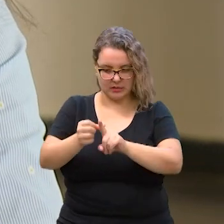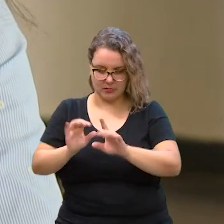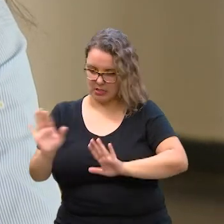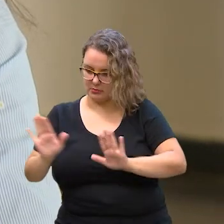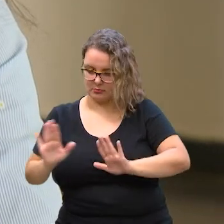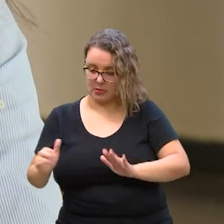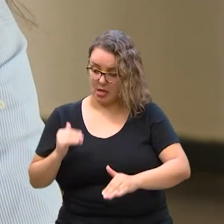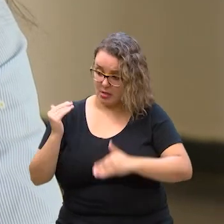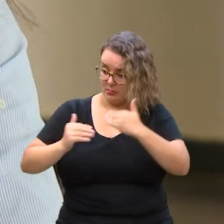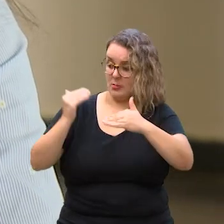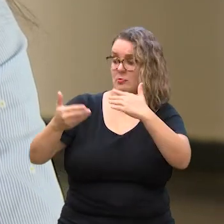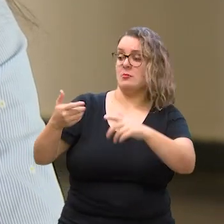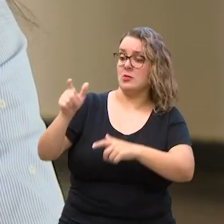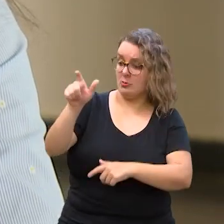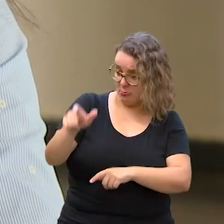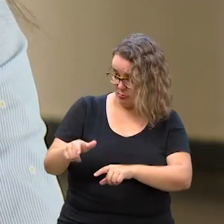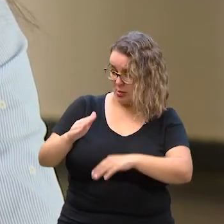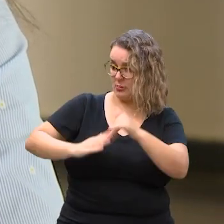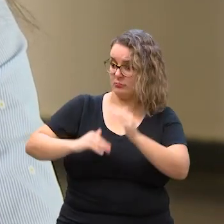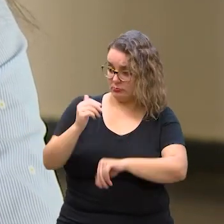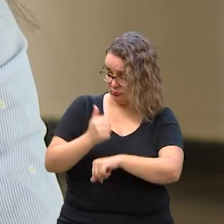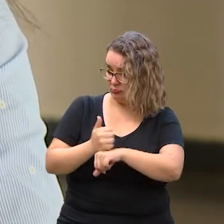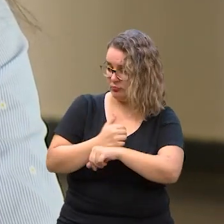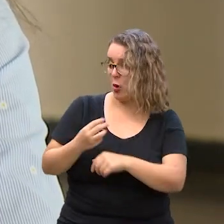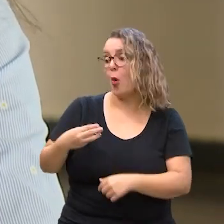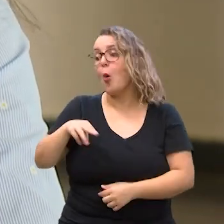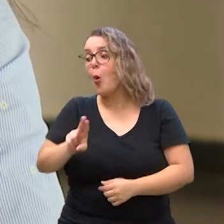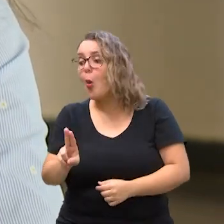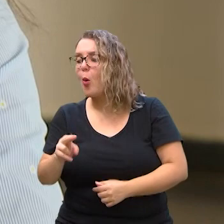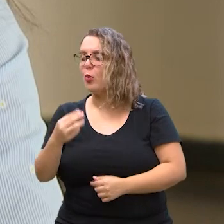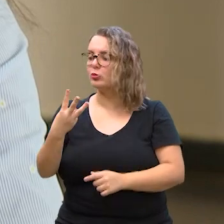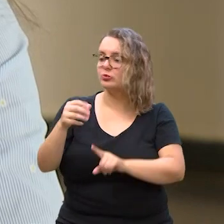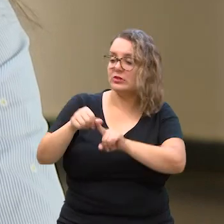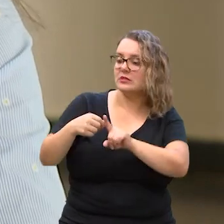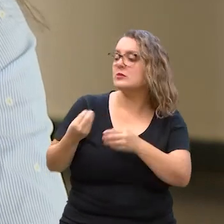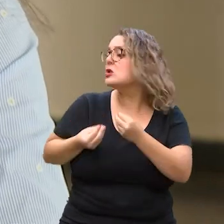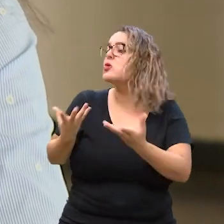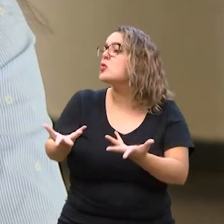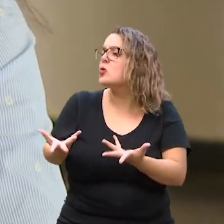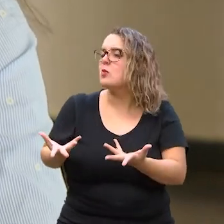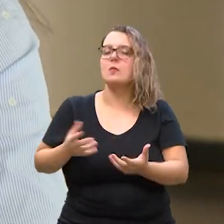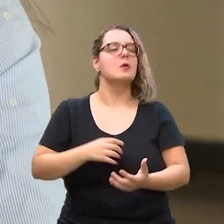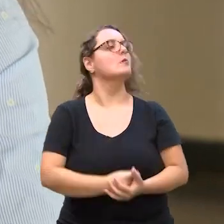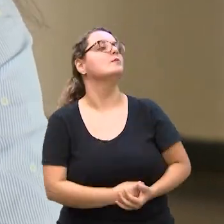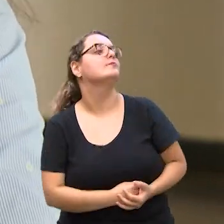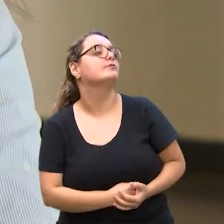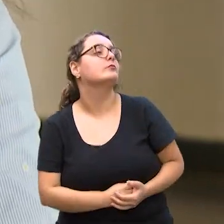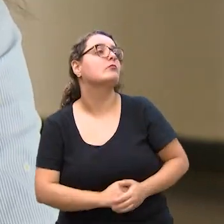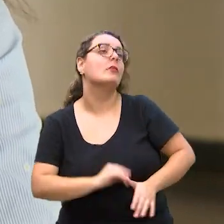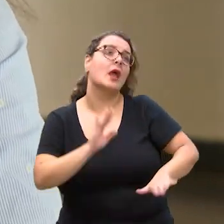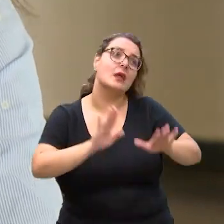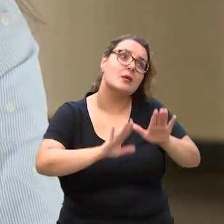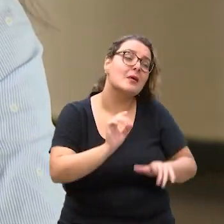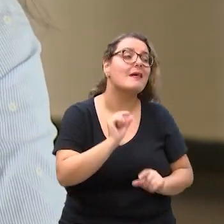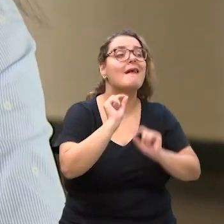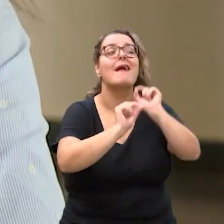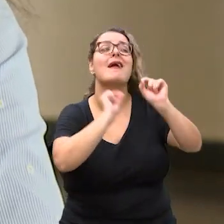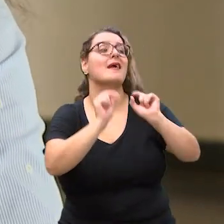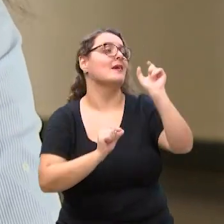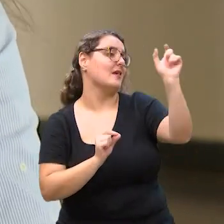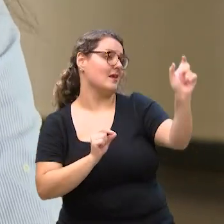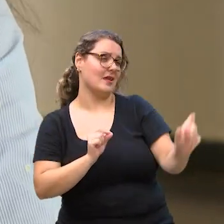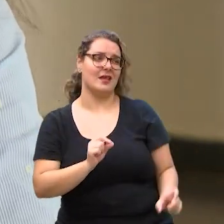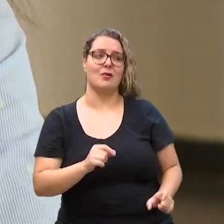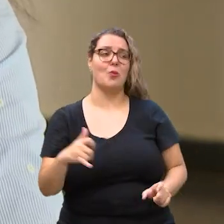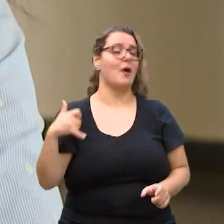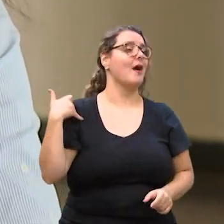meses eu vou ter já uma evolução do atleta, ou 3 meses, o que seria o a longo prazo? Depende muito de quem é o atleta,